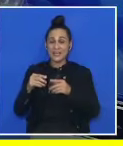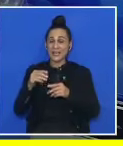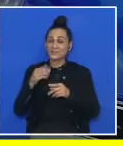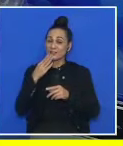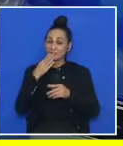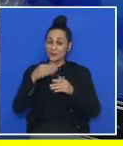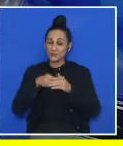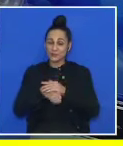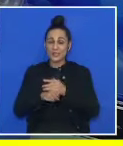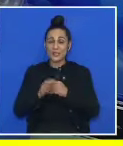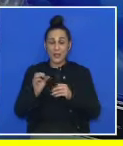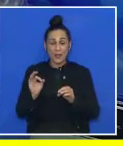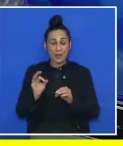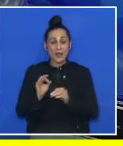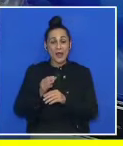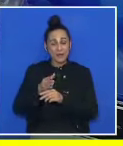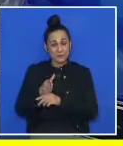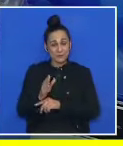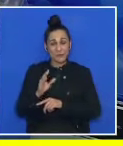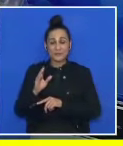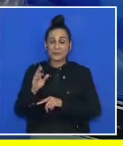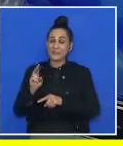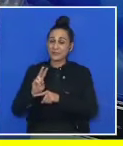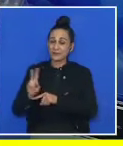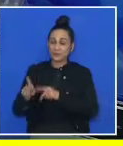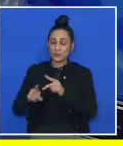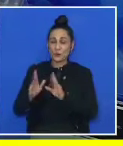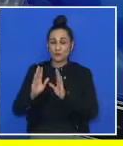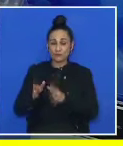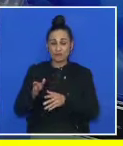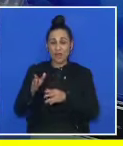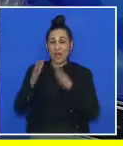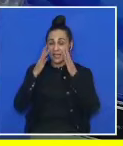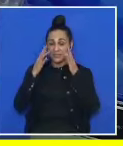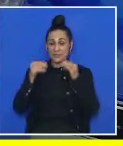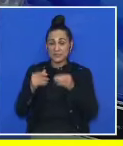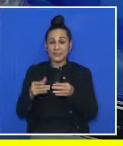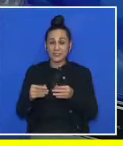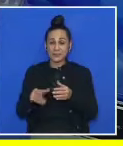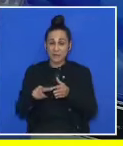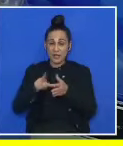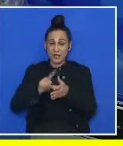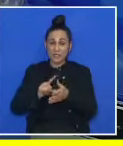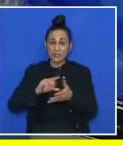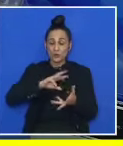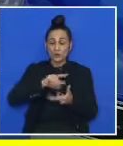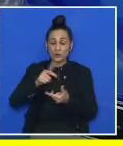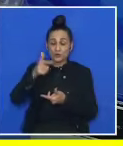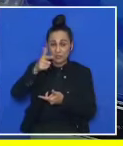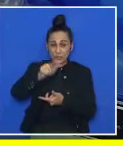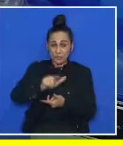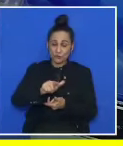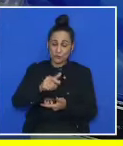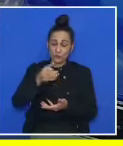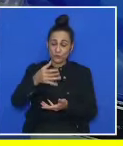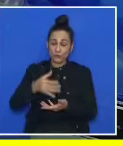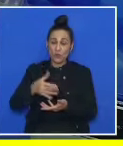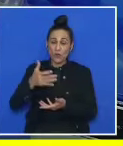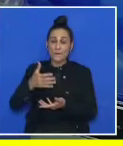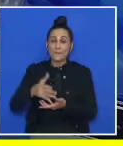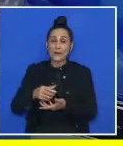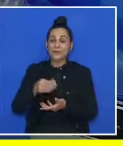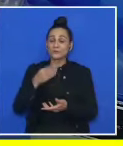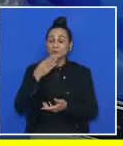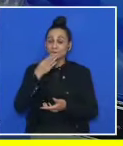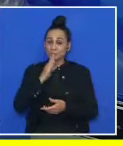realizada, validada por nossas auditoras populares, conforme explicamos. Agora, o globo será reabastecido para o